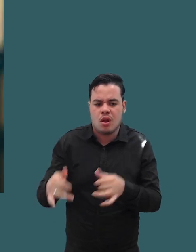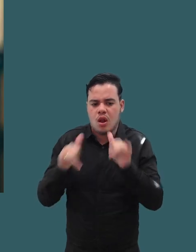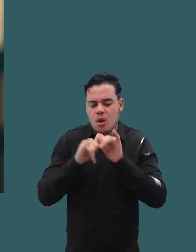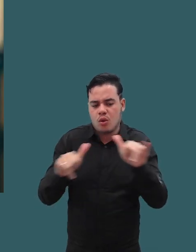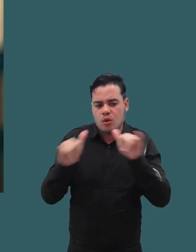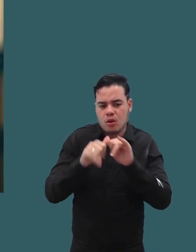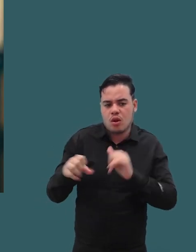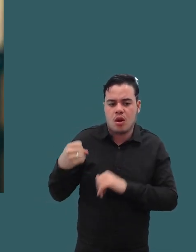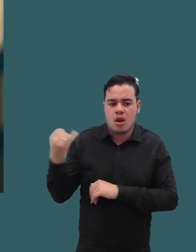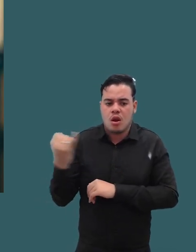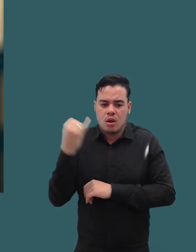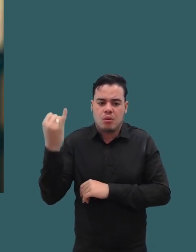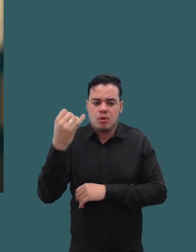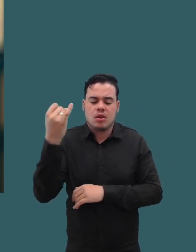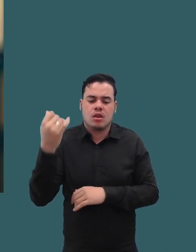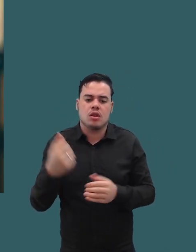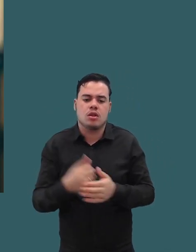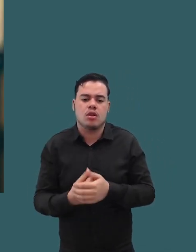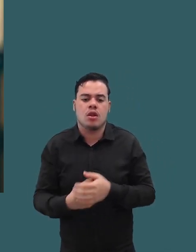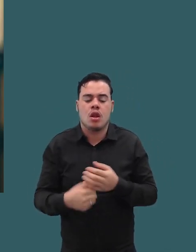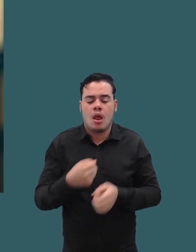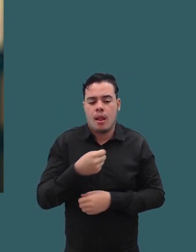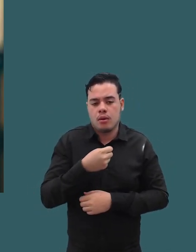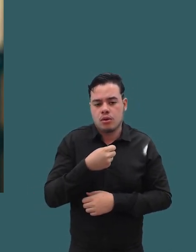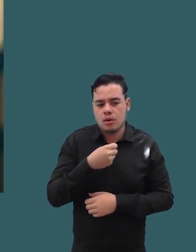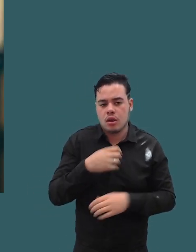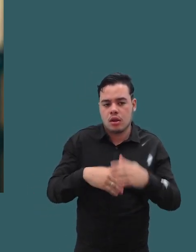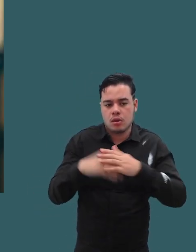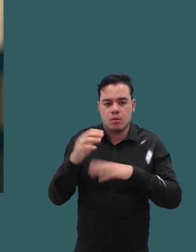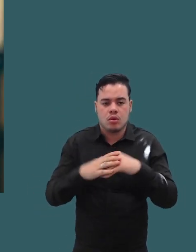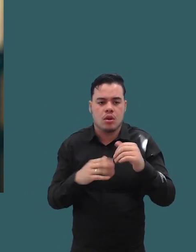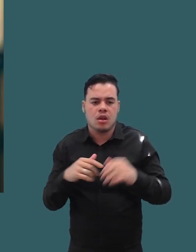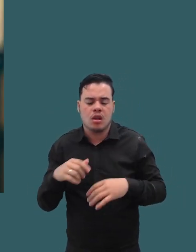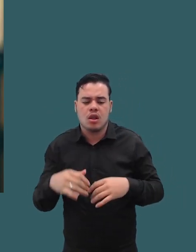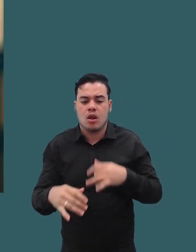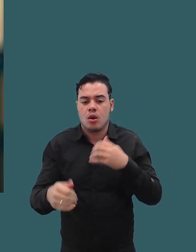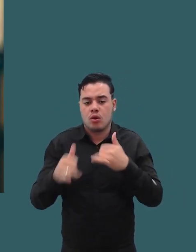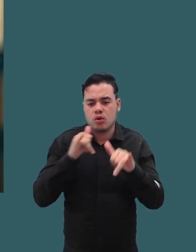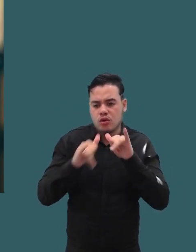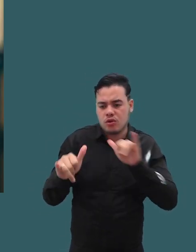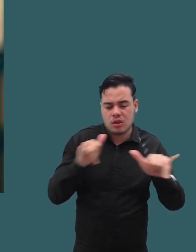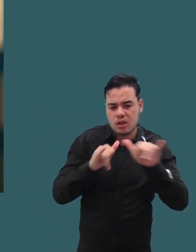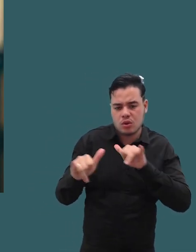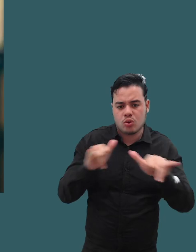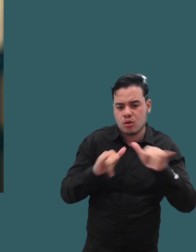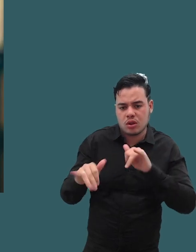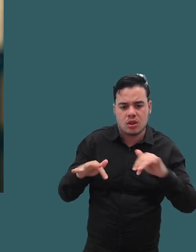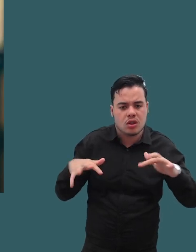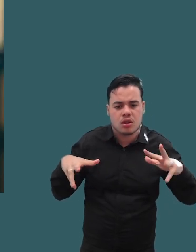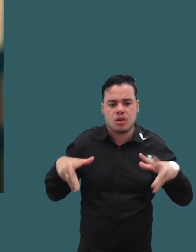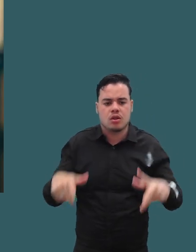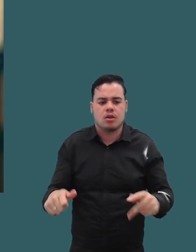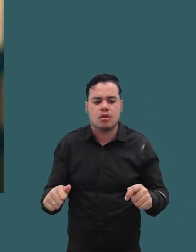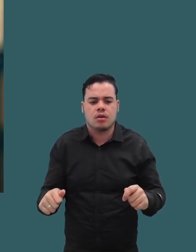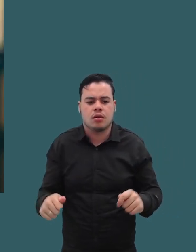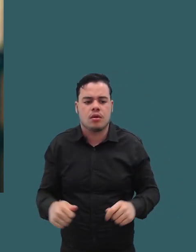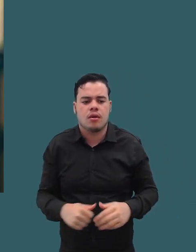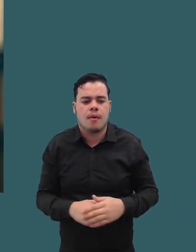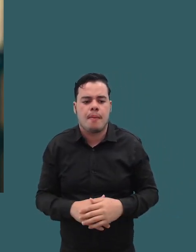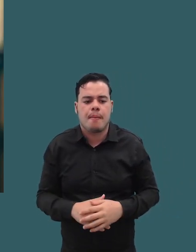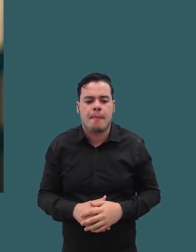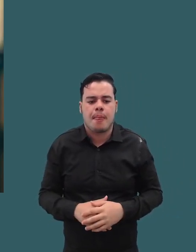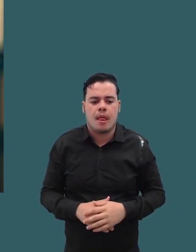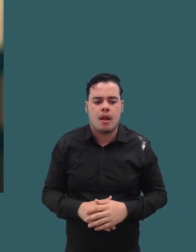importantes para os jornalistas profissionais e os divulgadores em geral. Eles têm a produção de